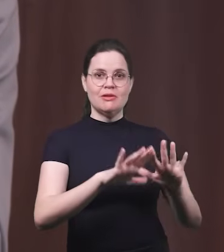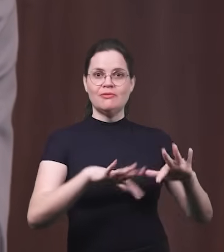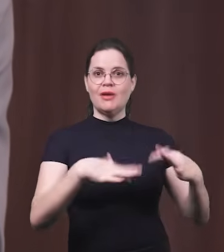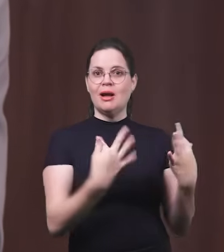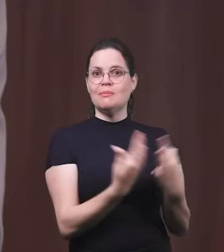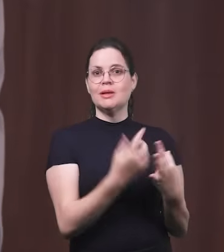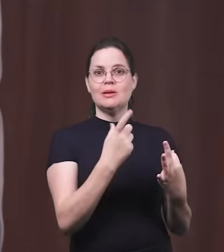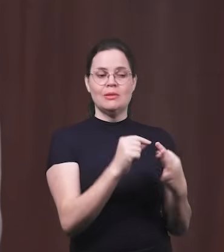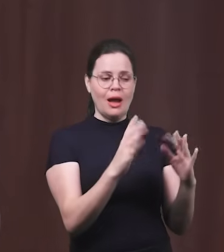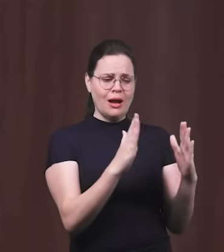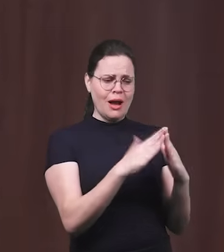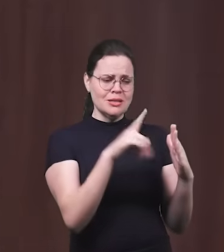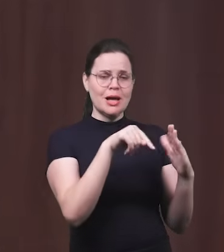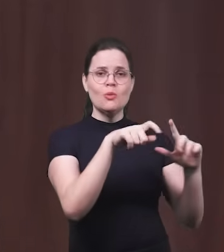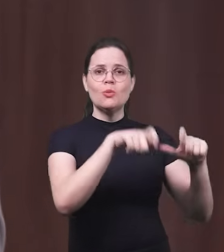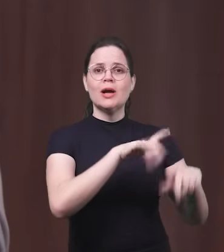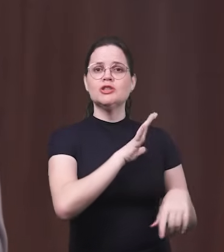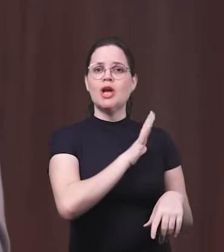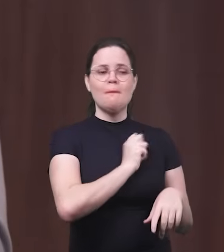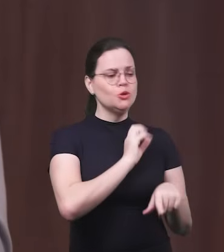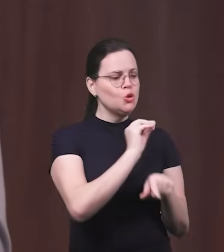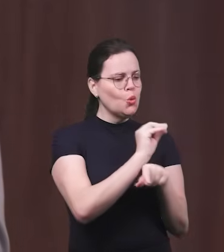deveriam ser um ninho de amor.